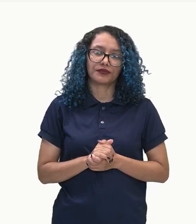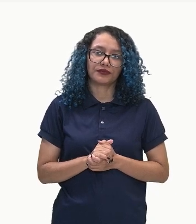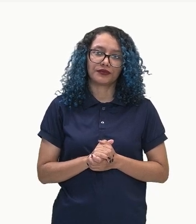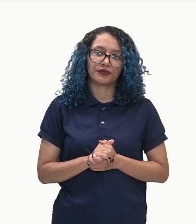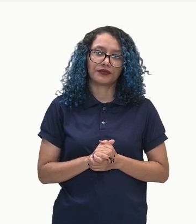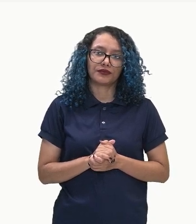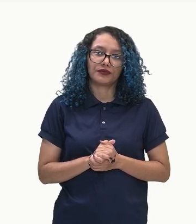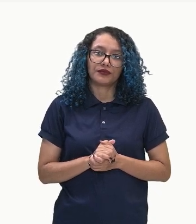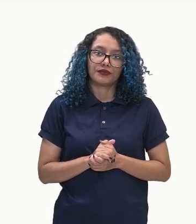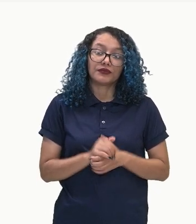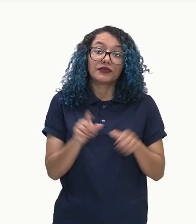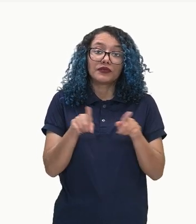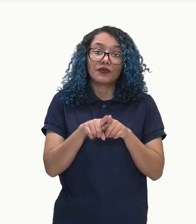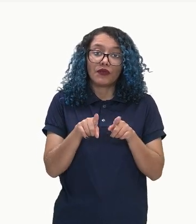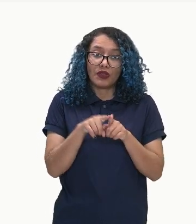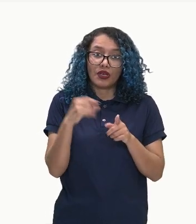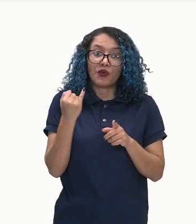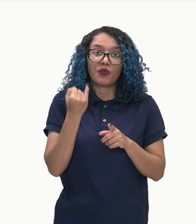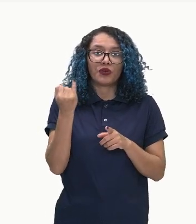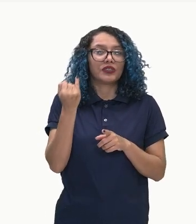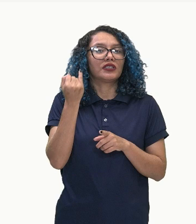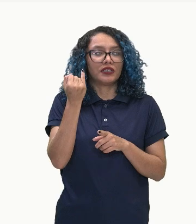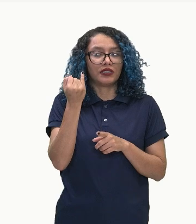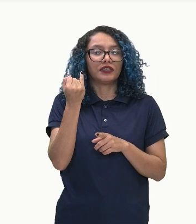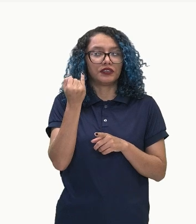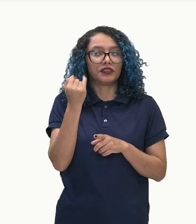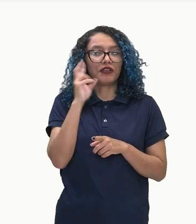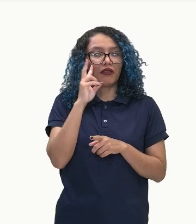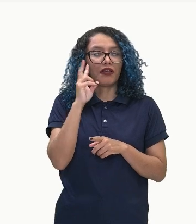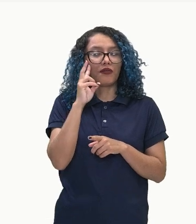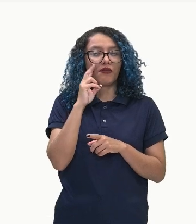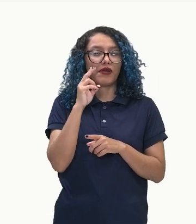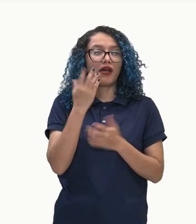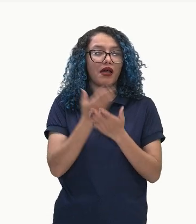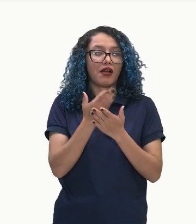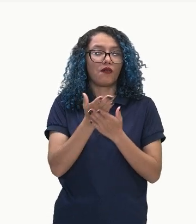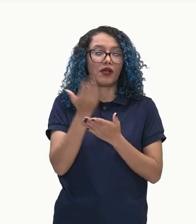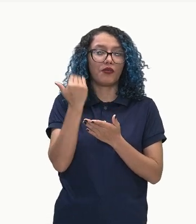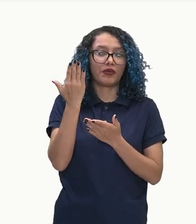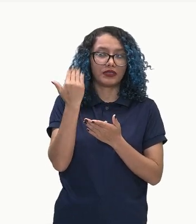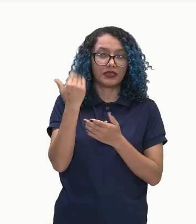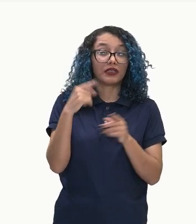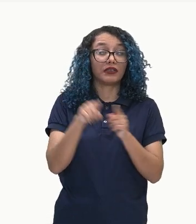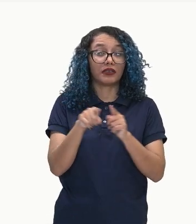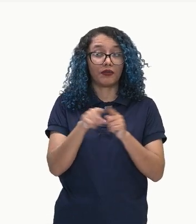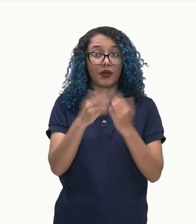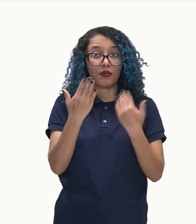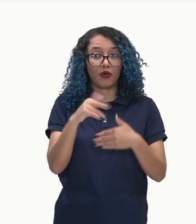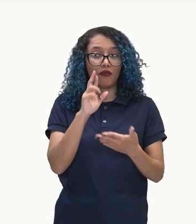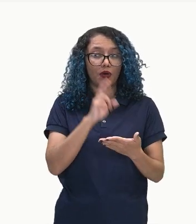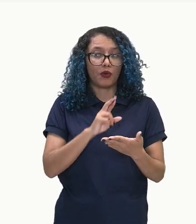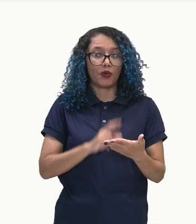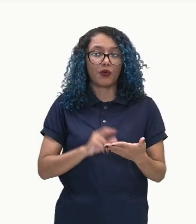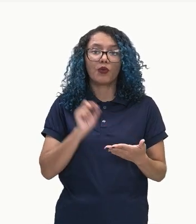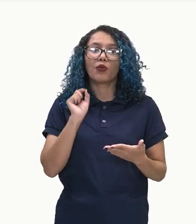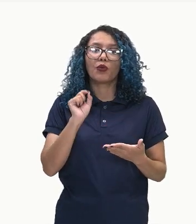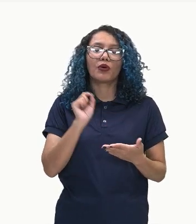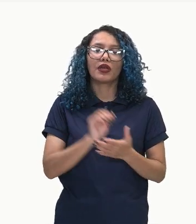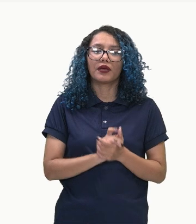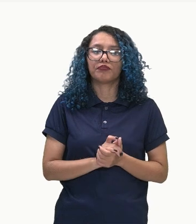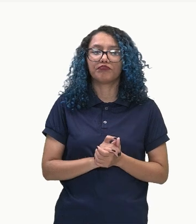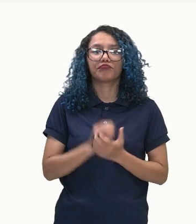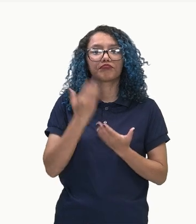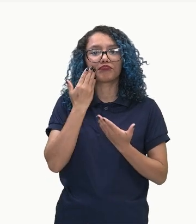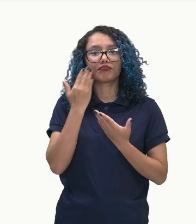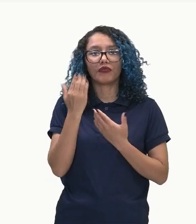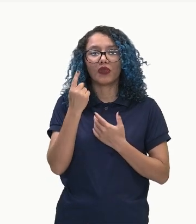É importante a gente lembrar das aulas que nós tivemos, e também para resolver a prova, que 1 decímetro